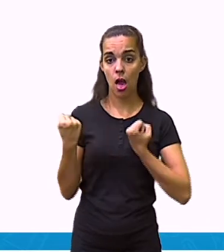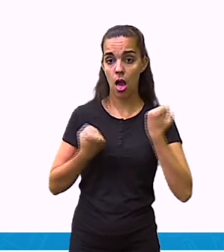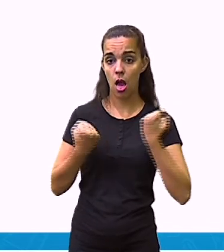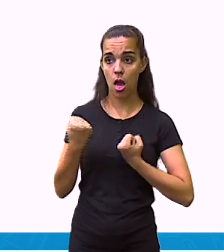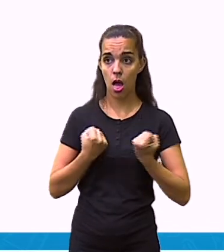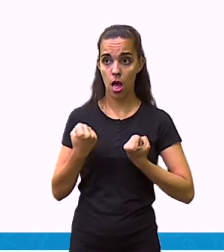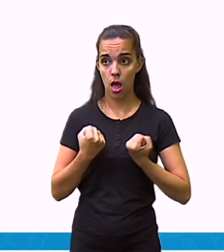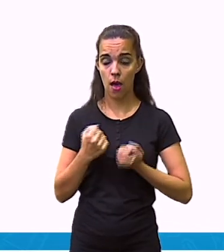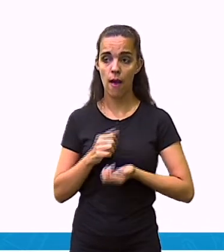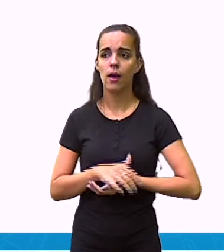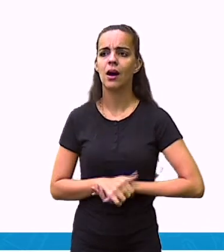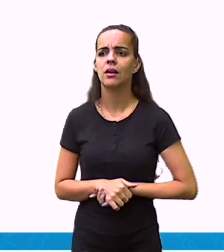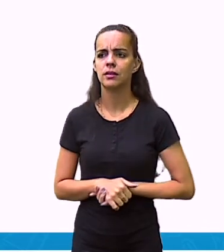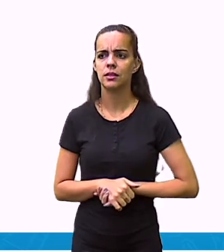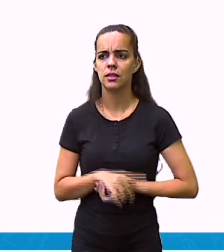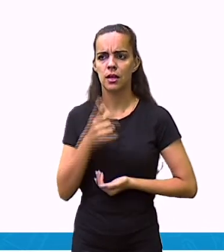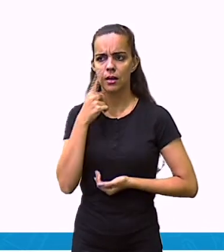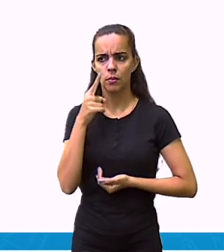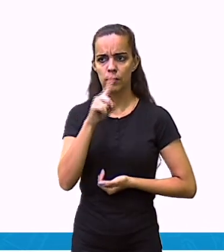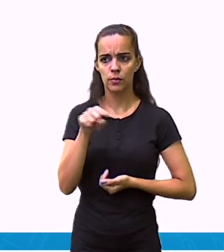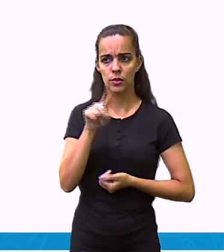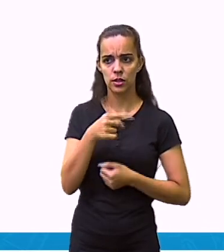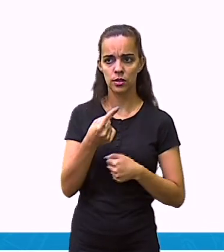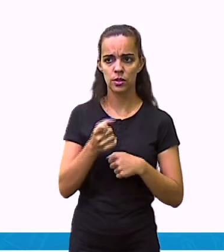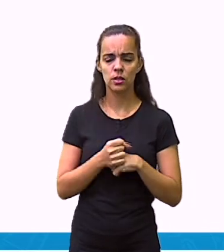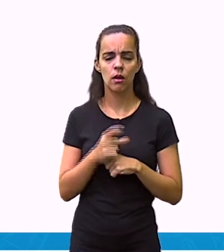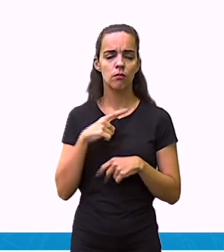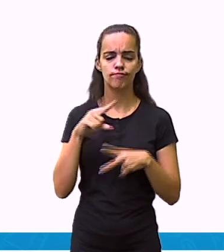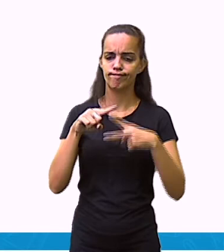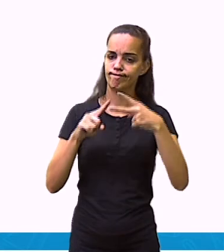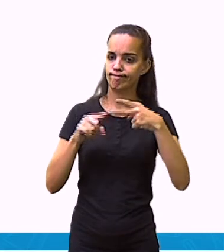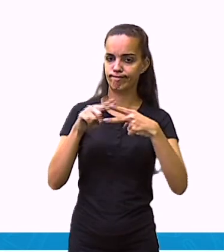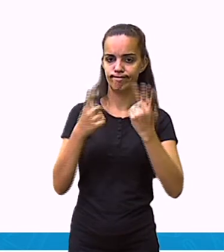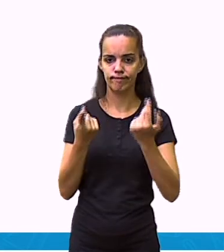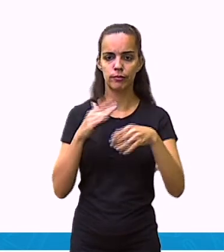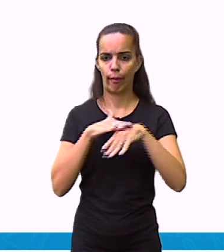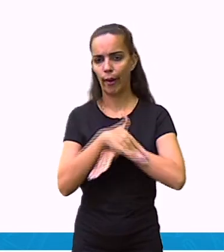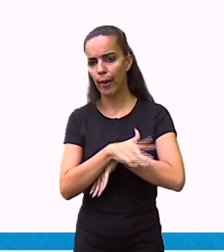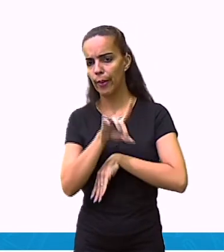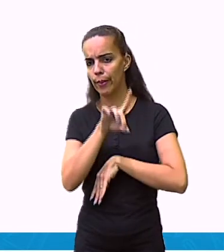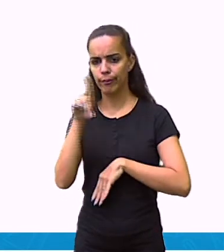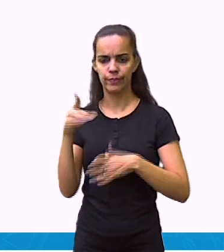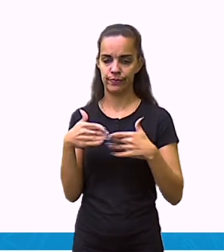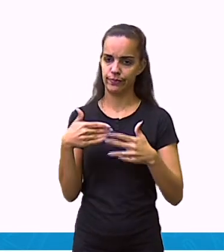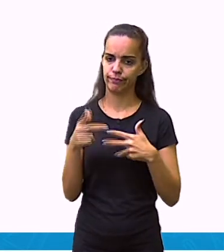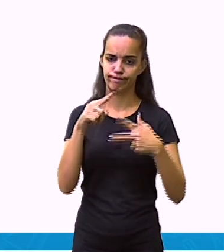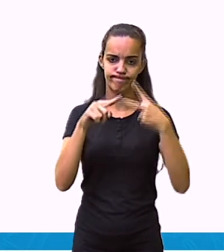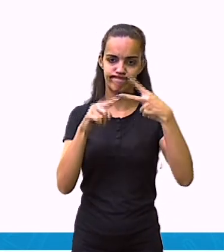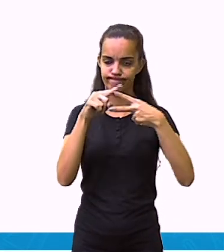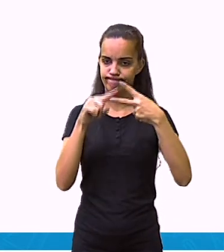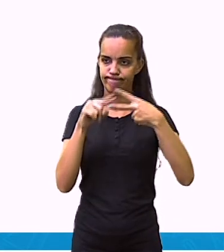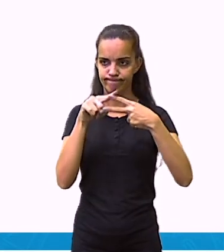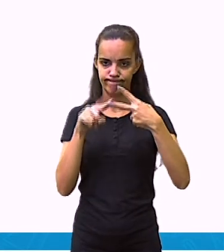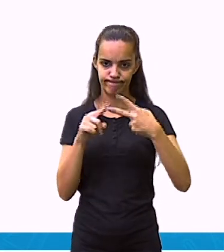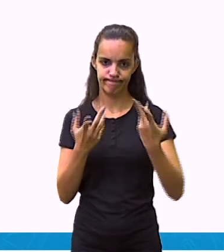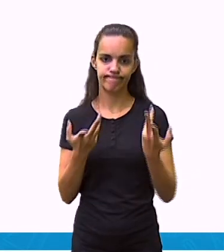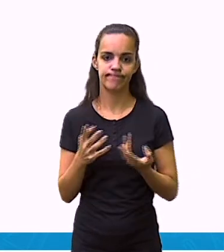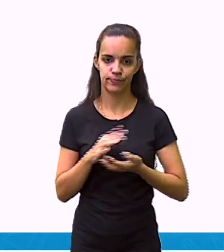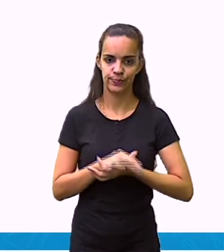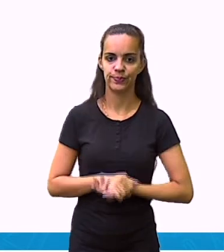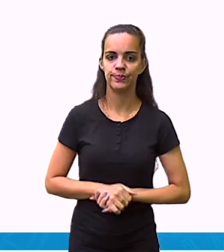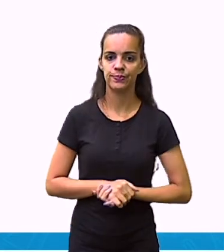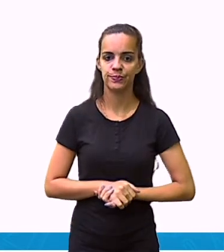algumas cidades, poderemos marcar que em ambos os espaços de tempo, né? Tanto durante o dia